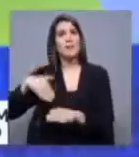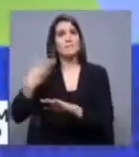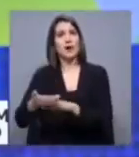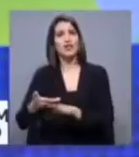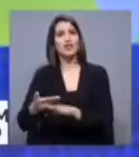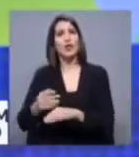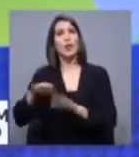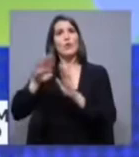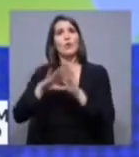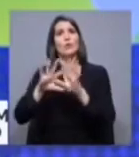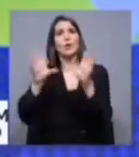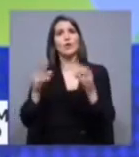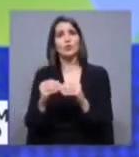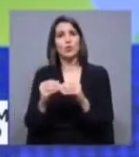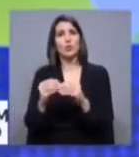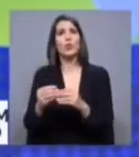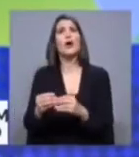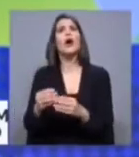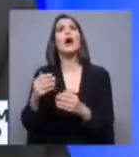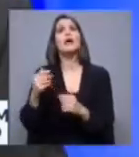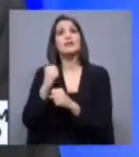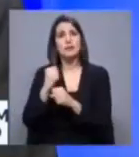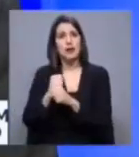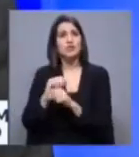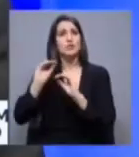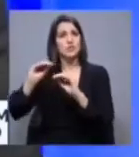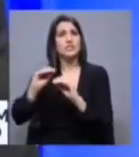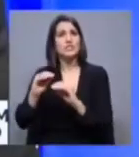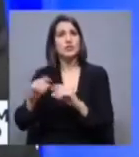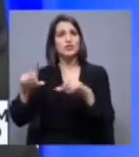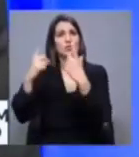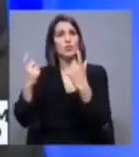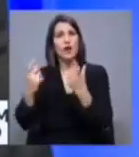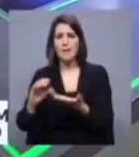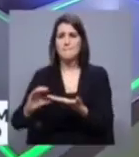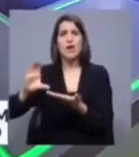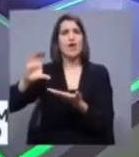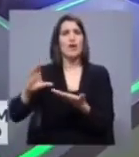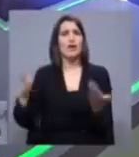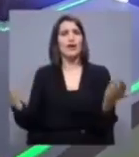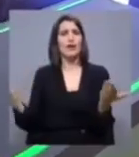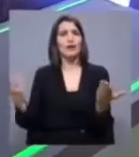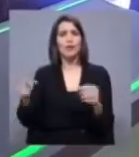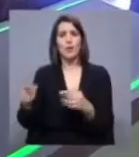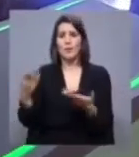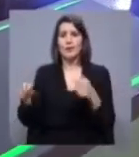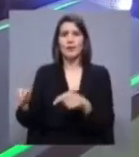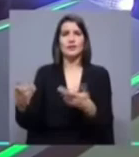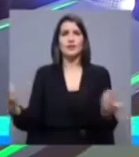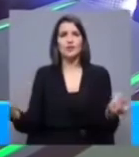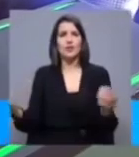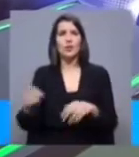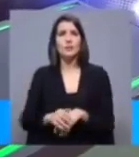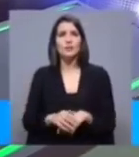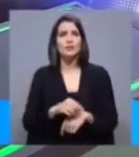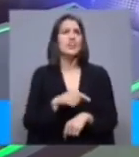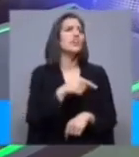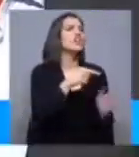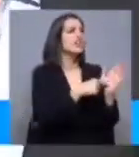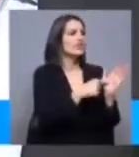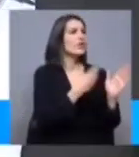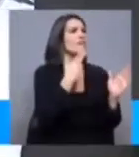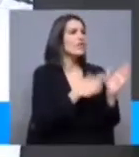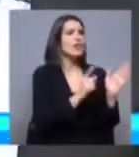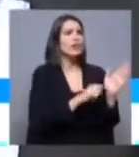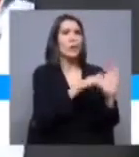Está aqui. Eu já vi trabalhos de ensino secundário. Já vi trabalhos de ensino secundário com mais densidade. Que respondesse aqui. Isto é verdade ou não? Eu não sei o que é que está aí. Está aqui o